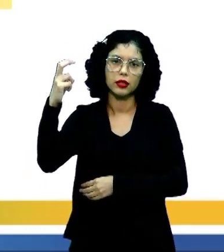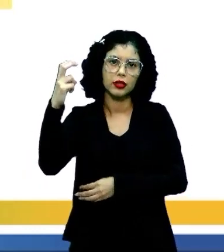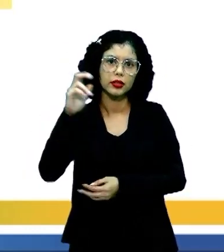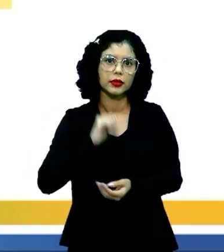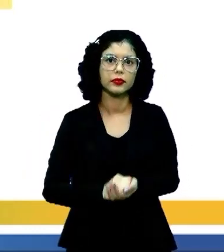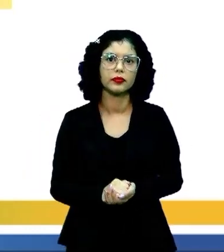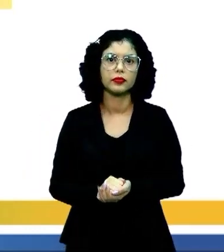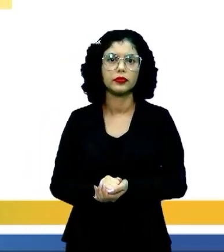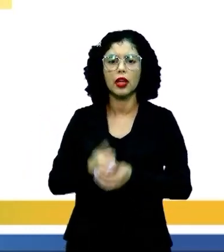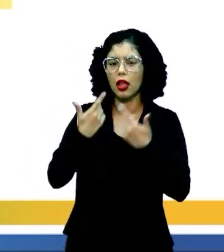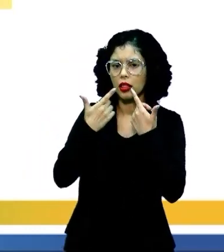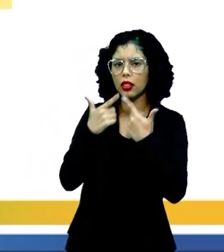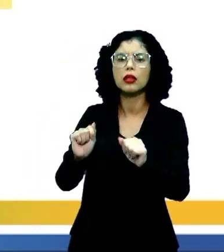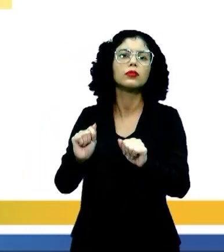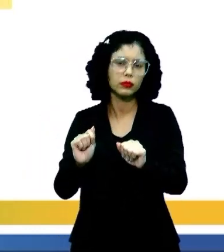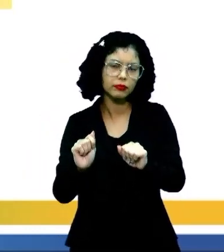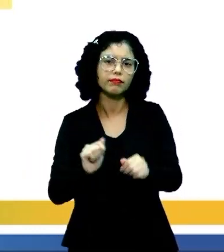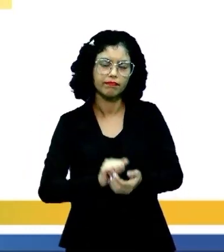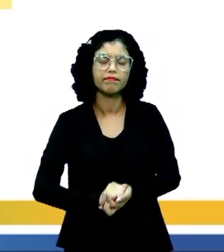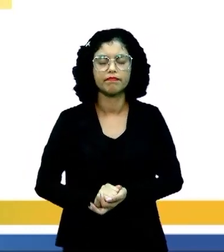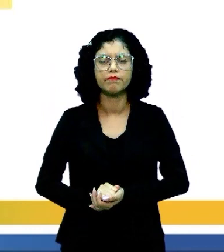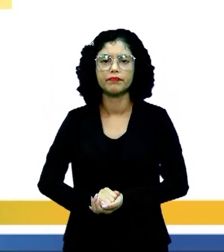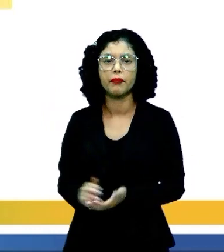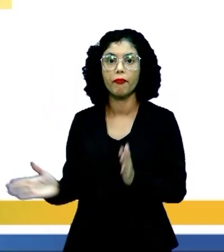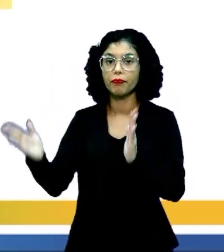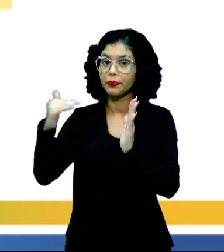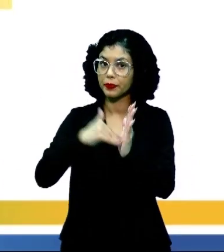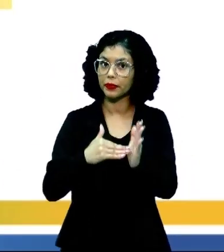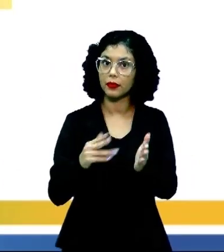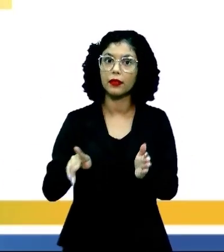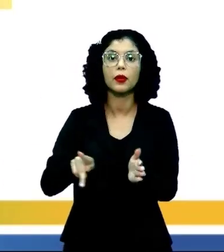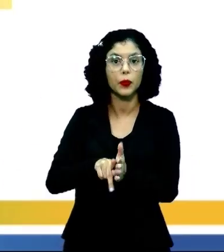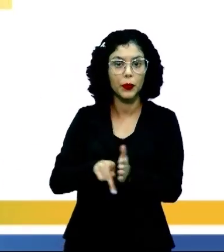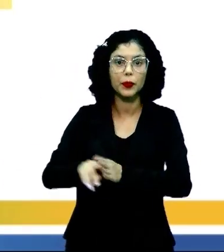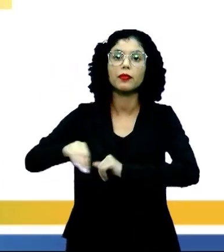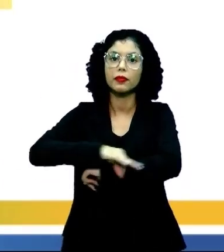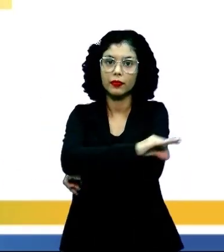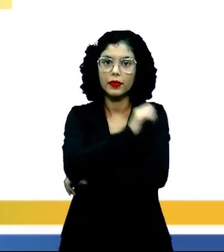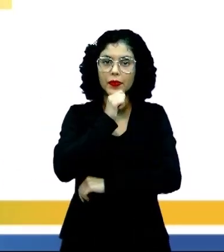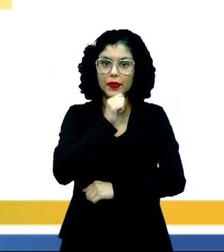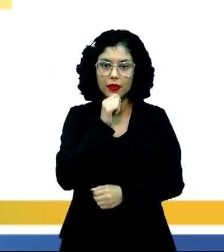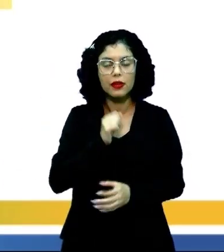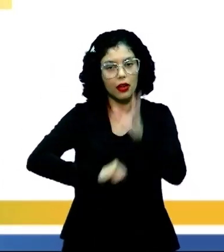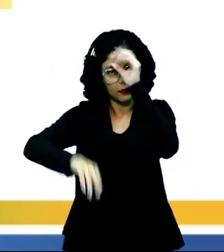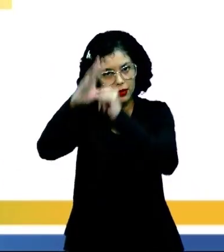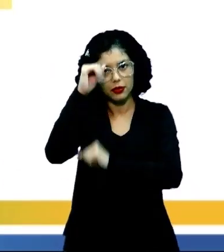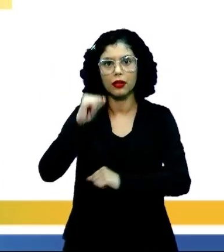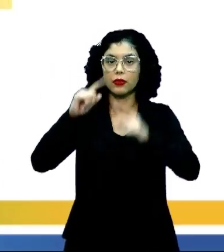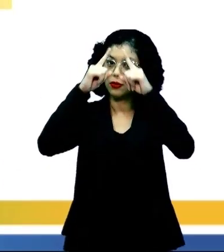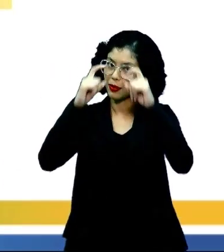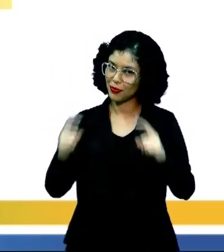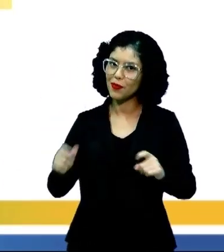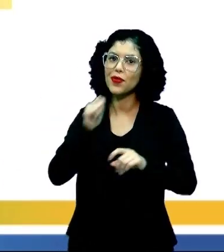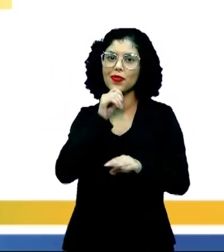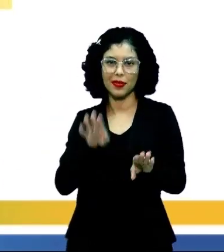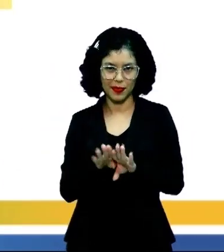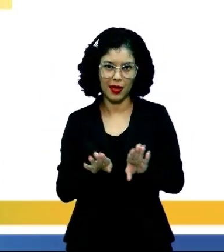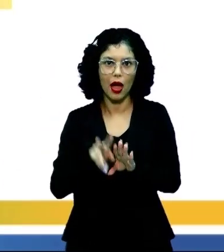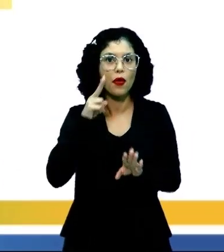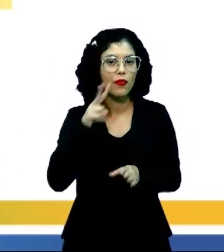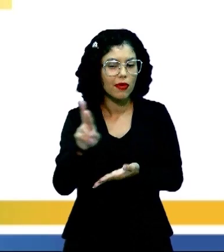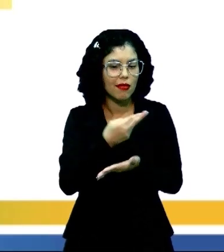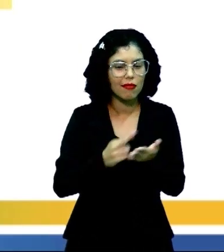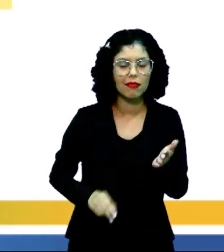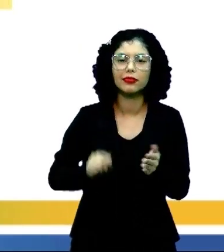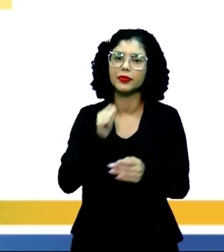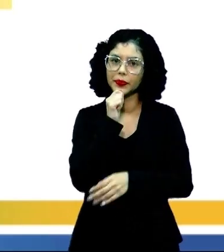envolve língua, envolve até arquitetura, até conhecimento científico, né? Eu vi